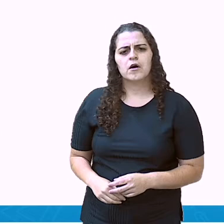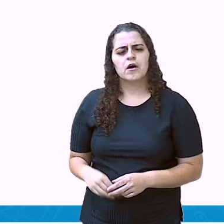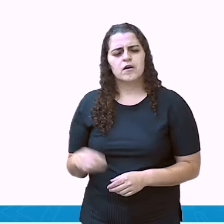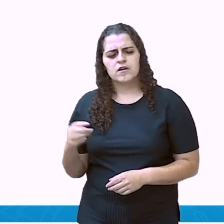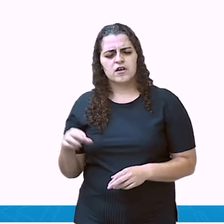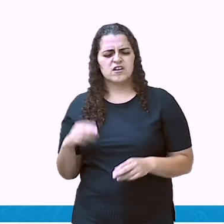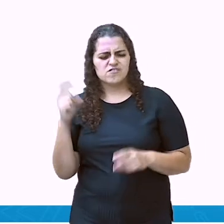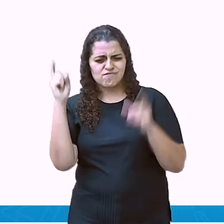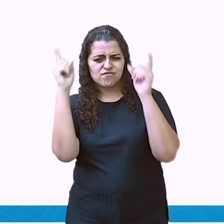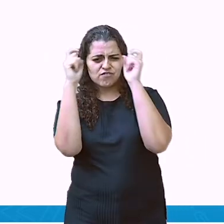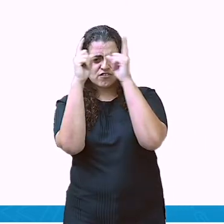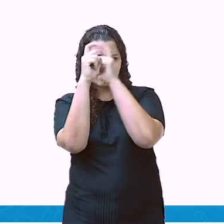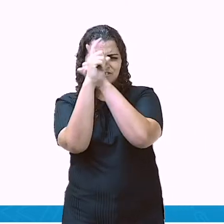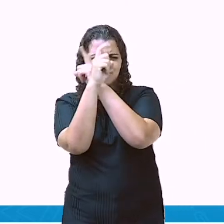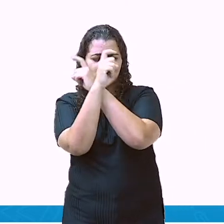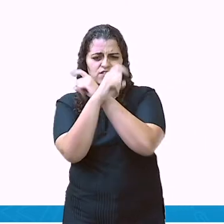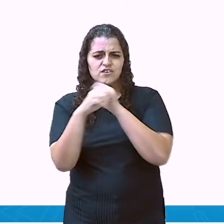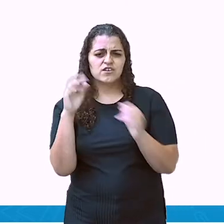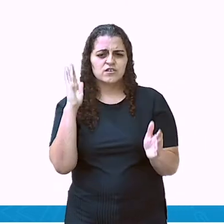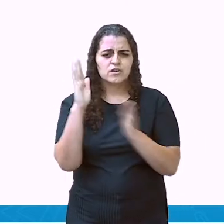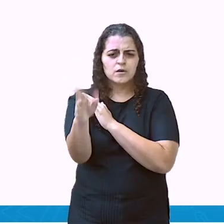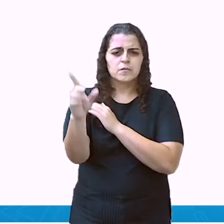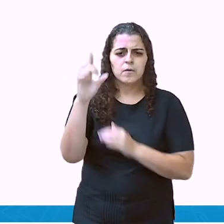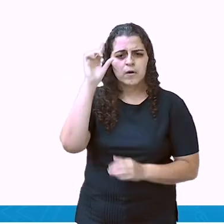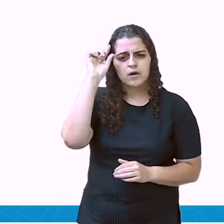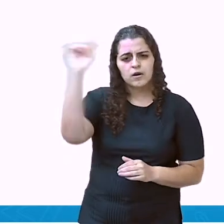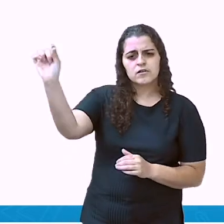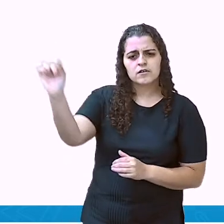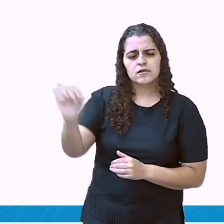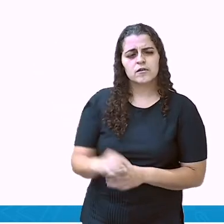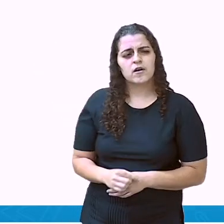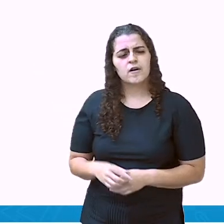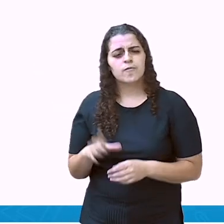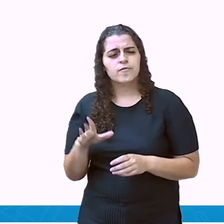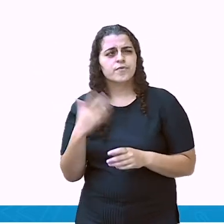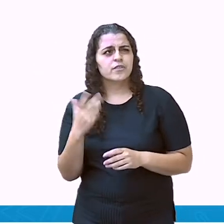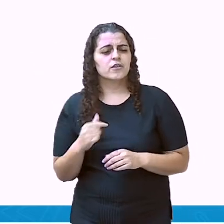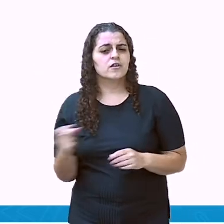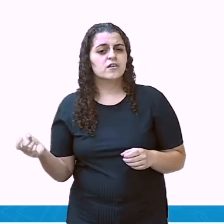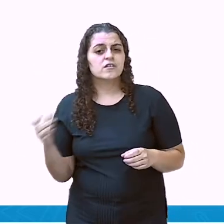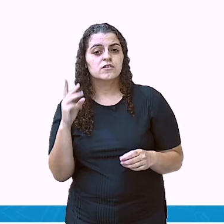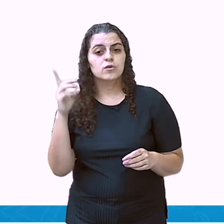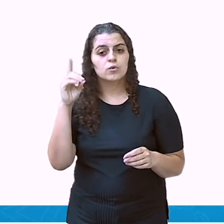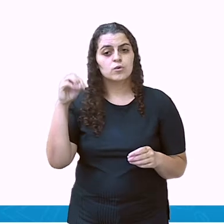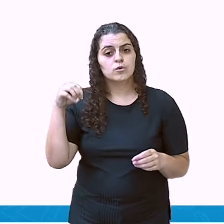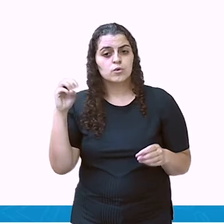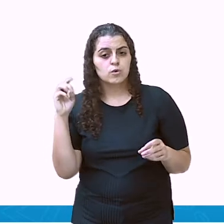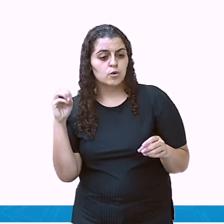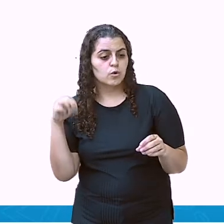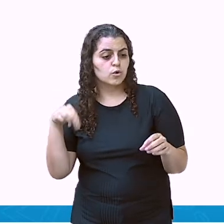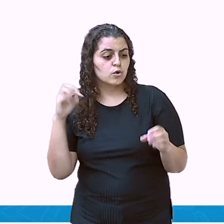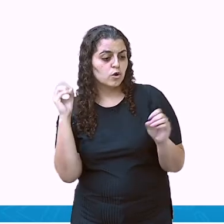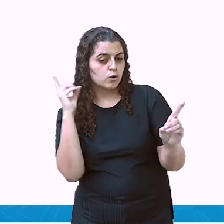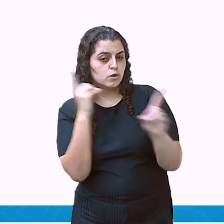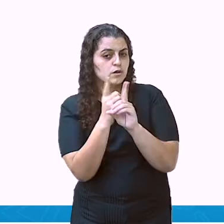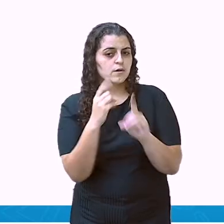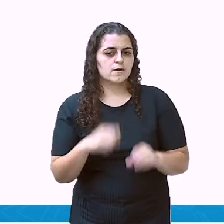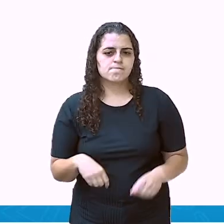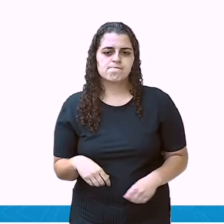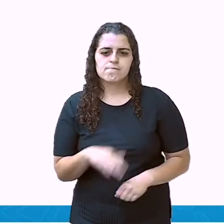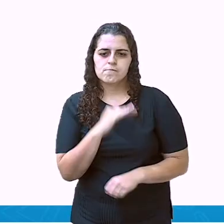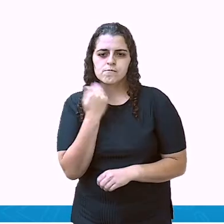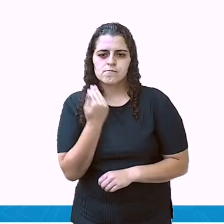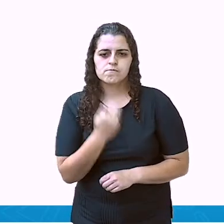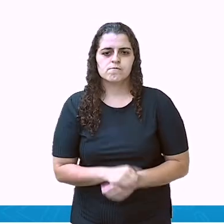Era difícil a fuga, não era fácil. E ai deles se eles fossem encontrados.